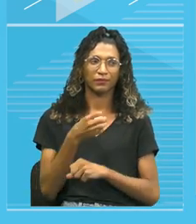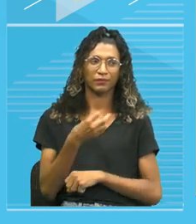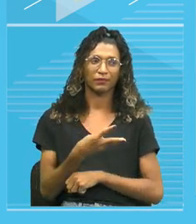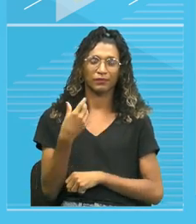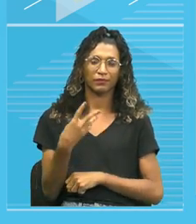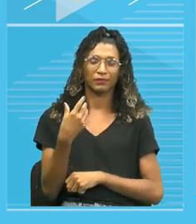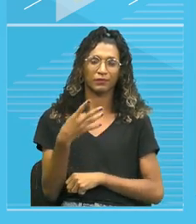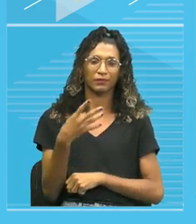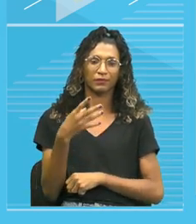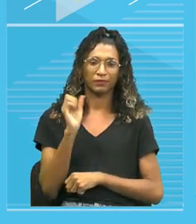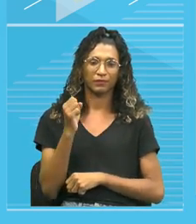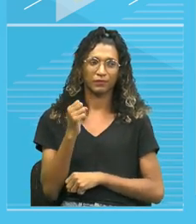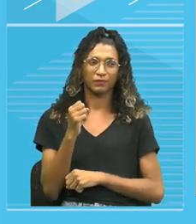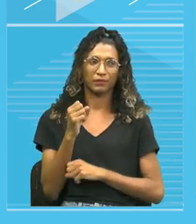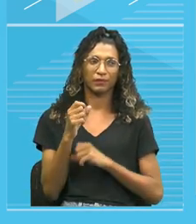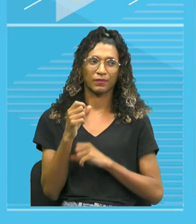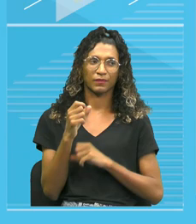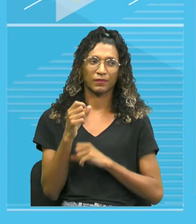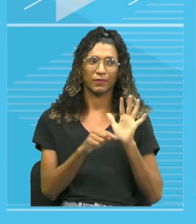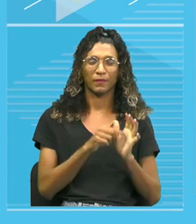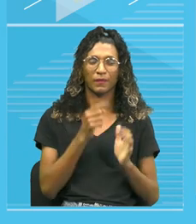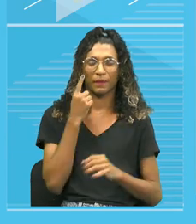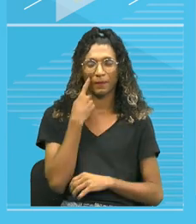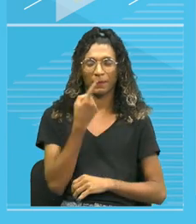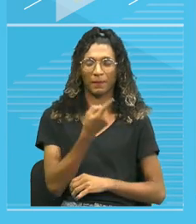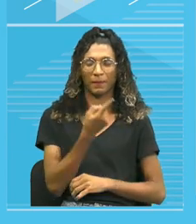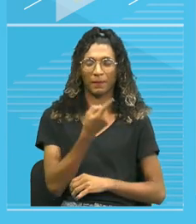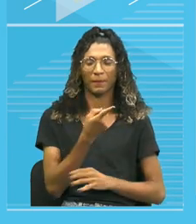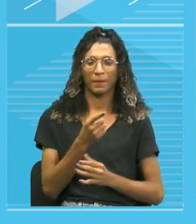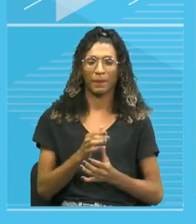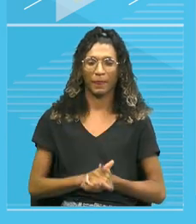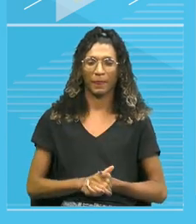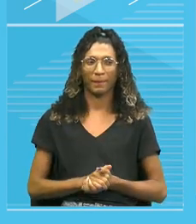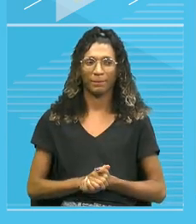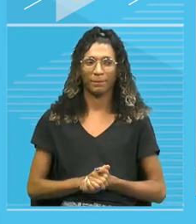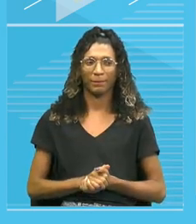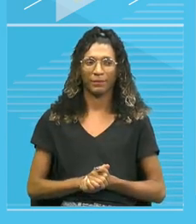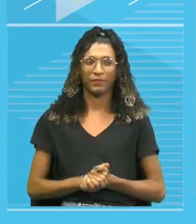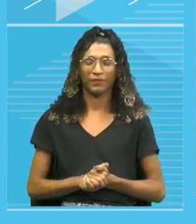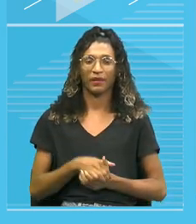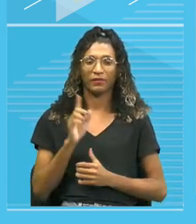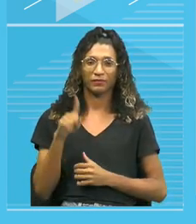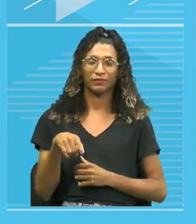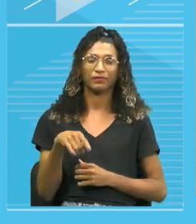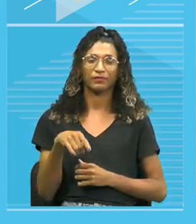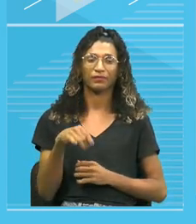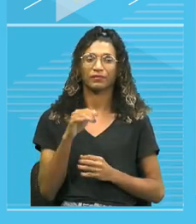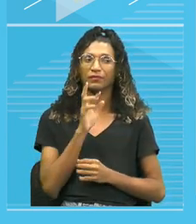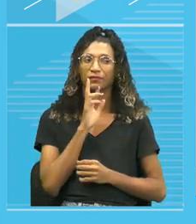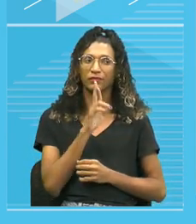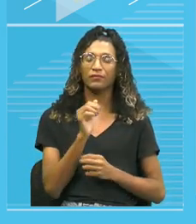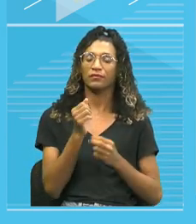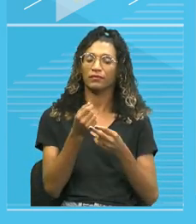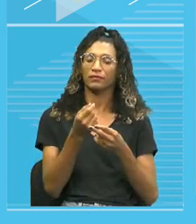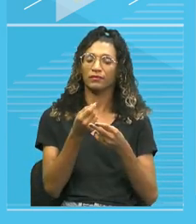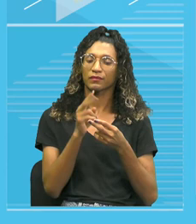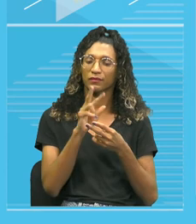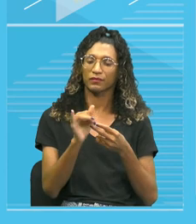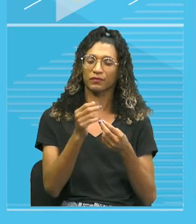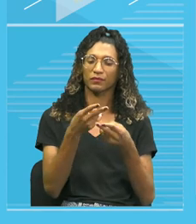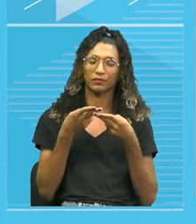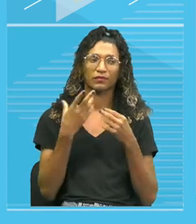648 menos 348 são estes valores aí que nós vamos utilizar